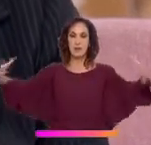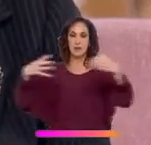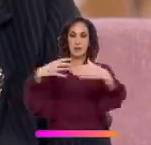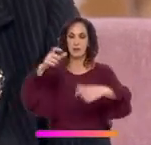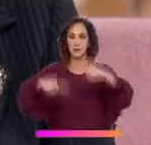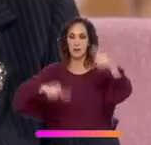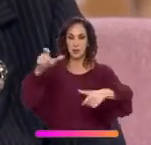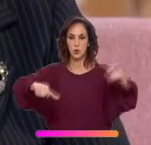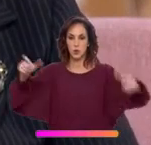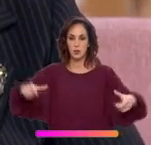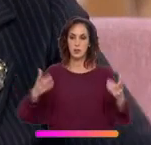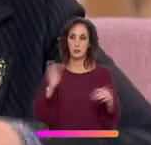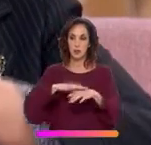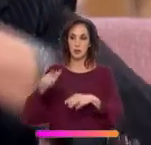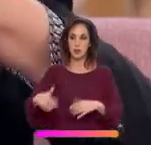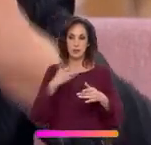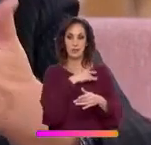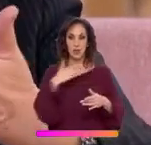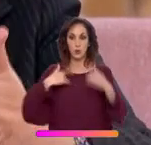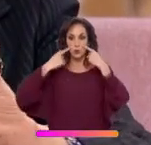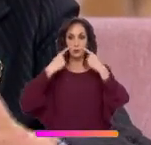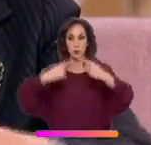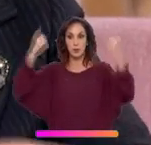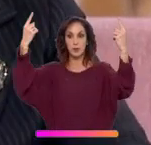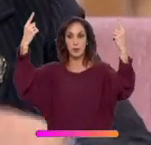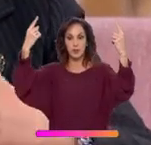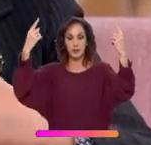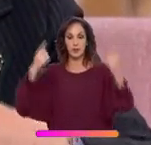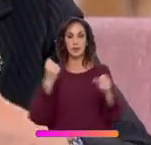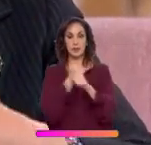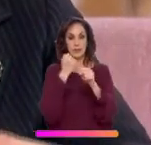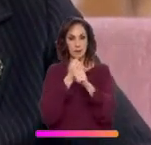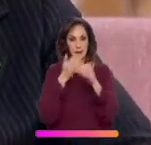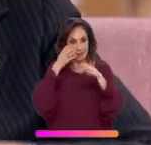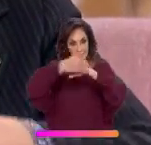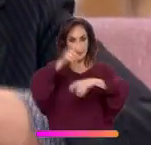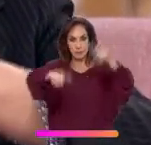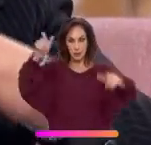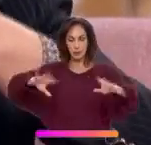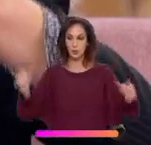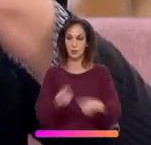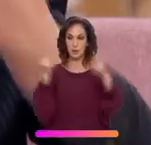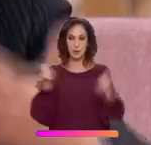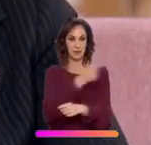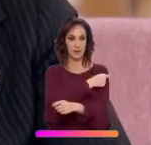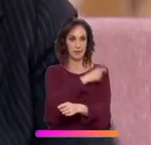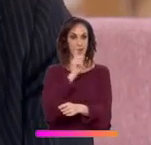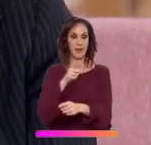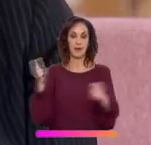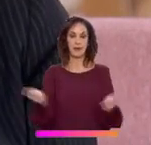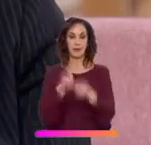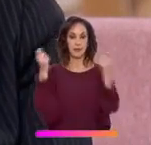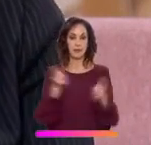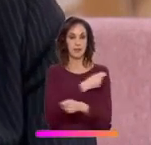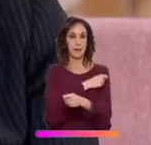saúde pública, que é uma especialidade que trabalha para a população. Quando se faz uma campanha de vacinação, estamos a fazer uma campanha de vacinação para